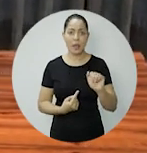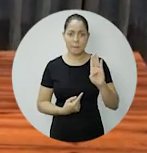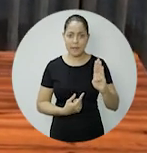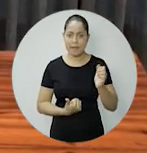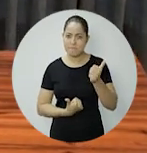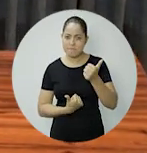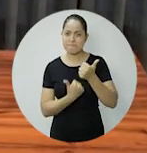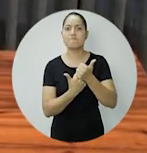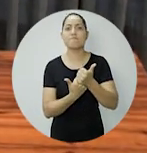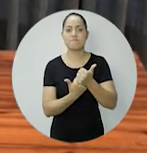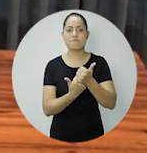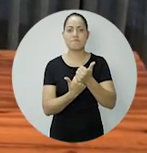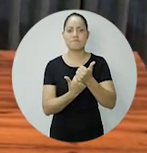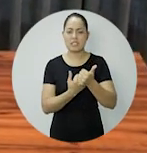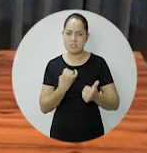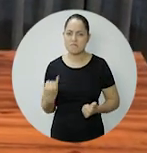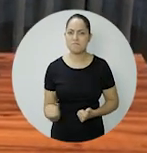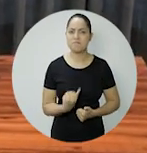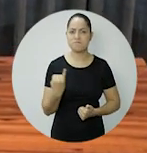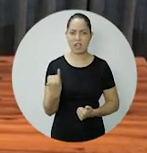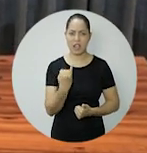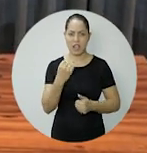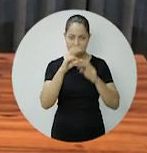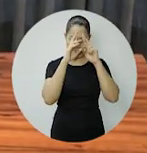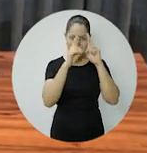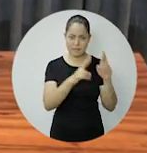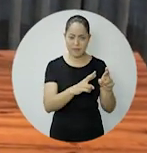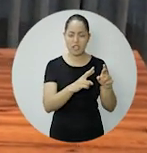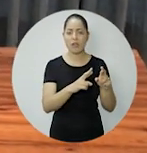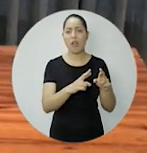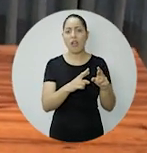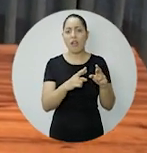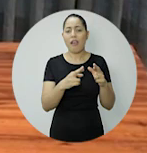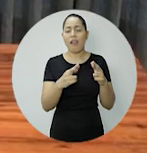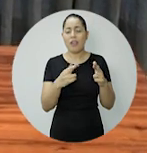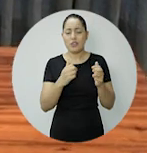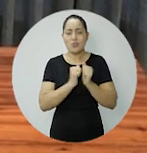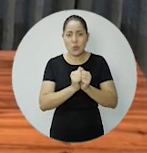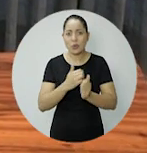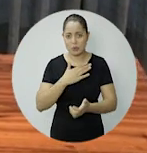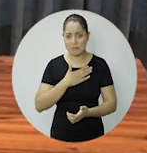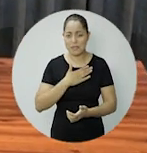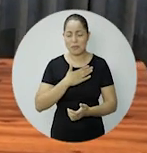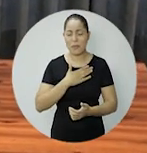tão forte, tão grande, tão respeitada do meu lado,